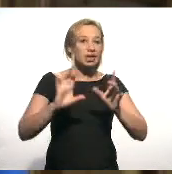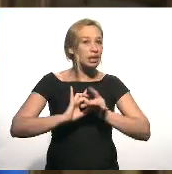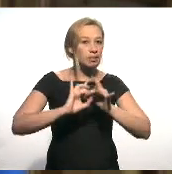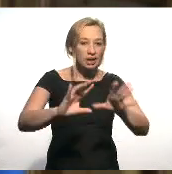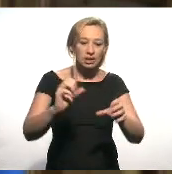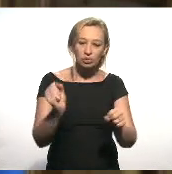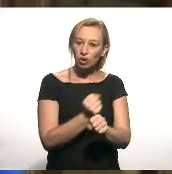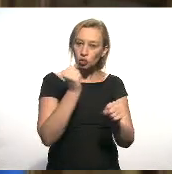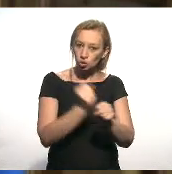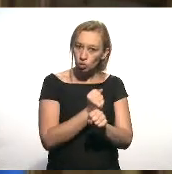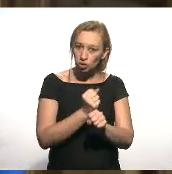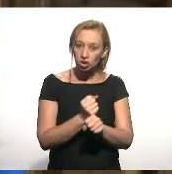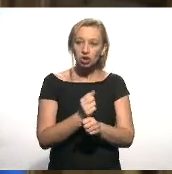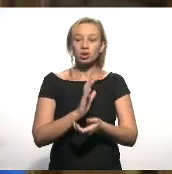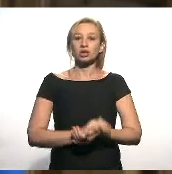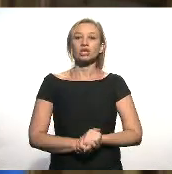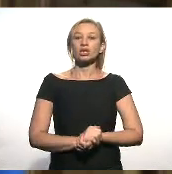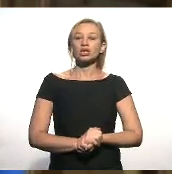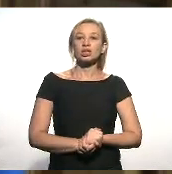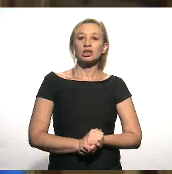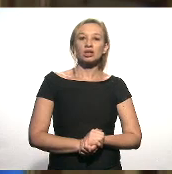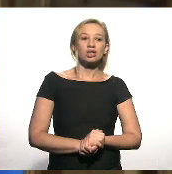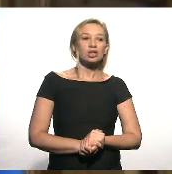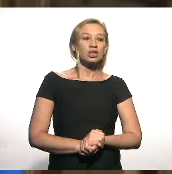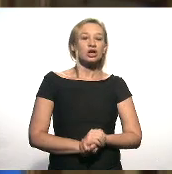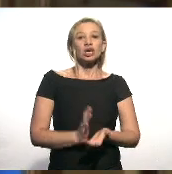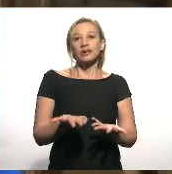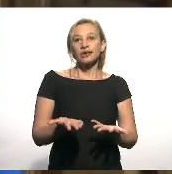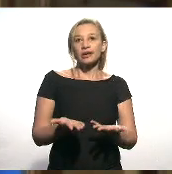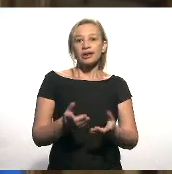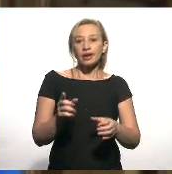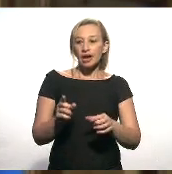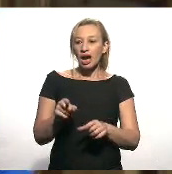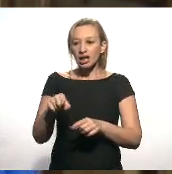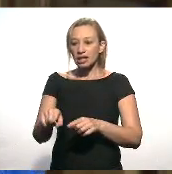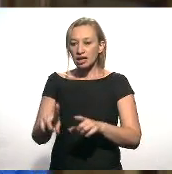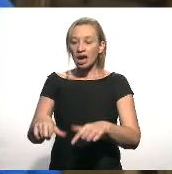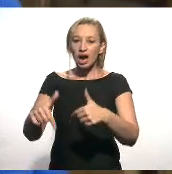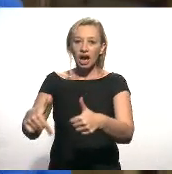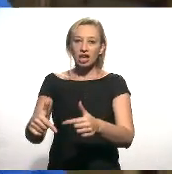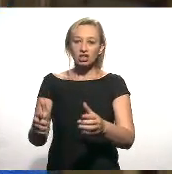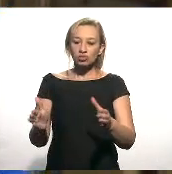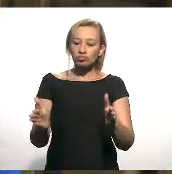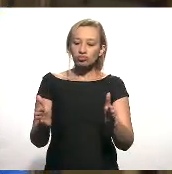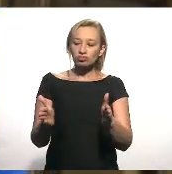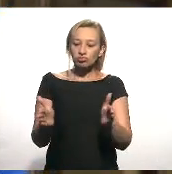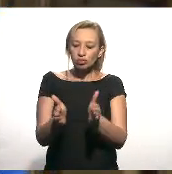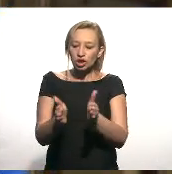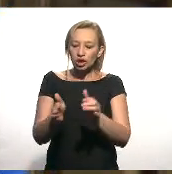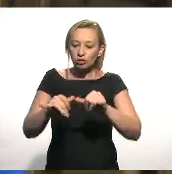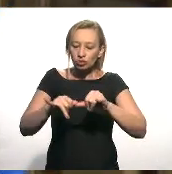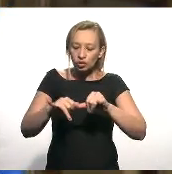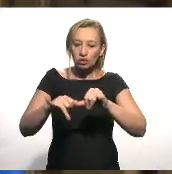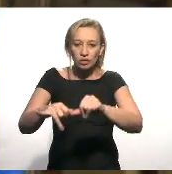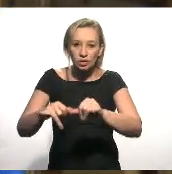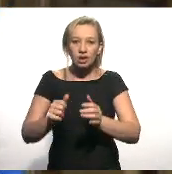E funcionam biroscas, pequenos supermercados, né? No interior tem muito